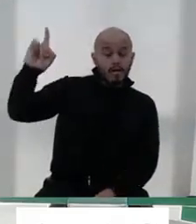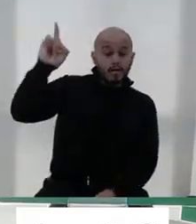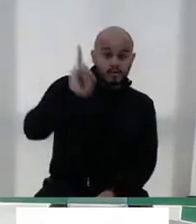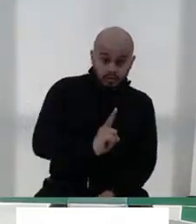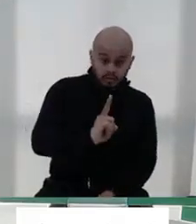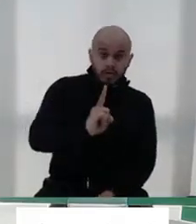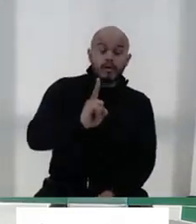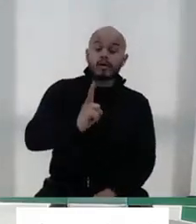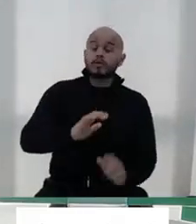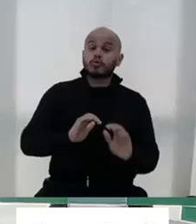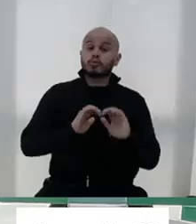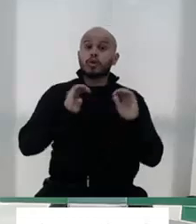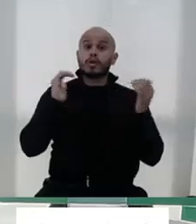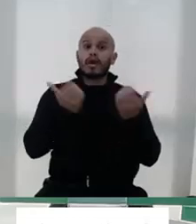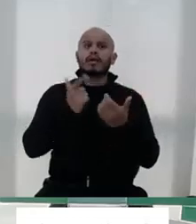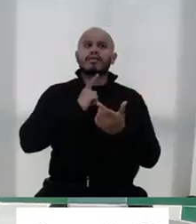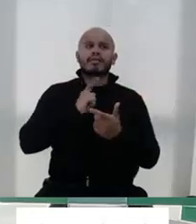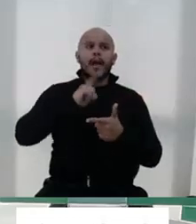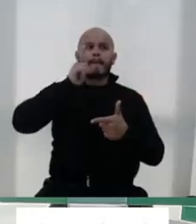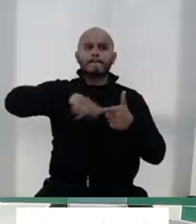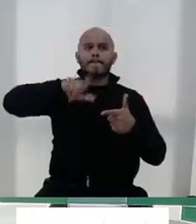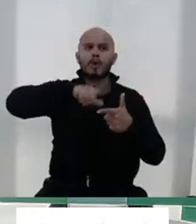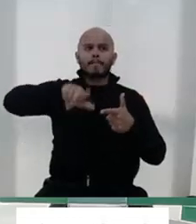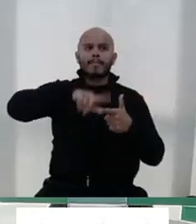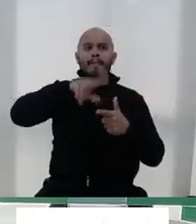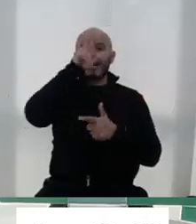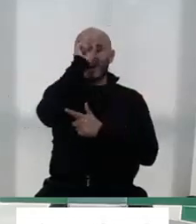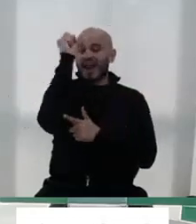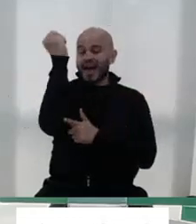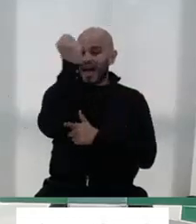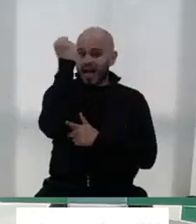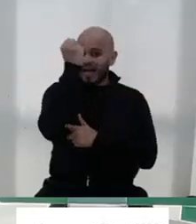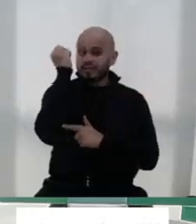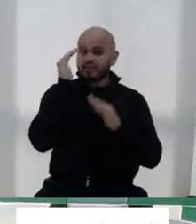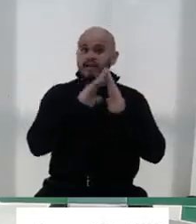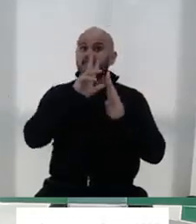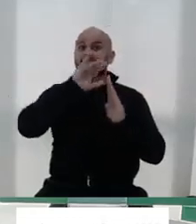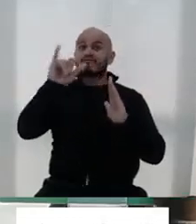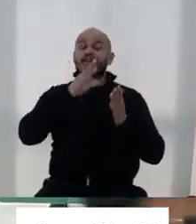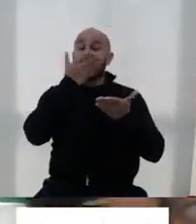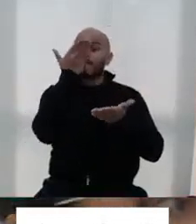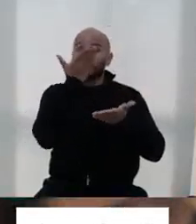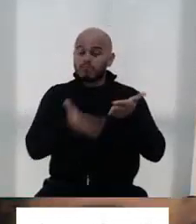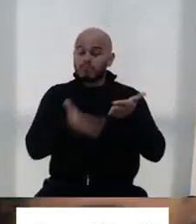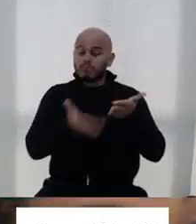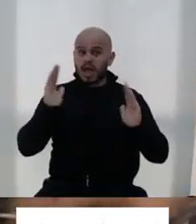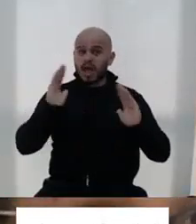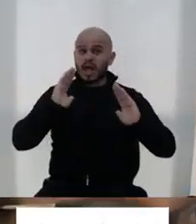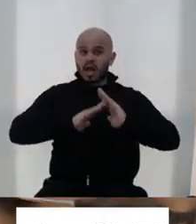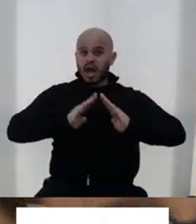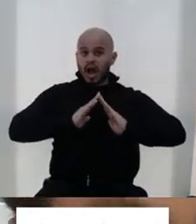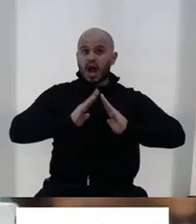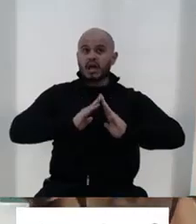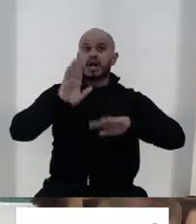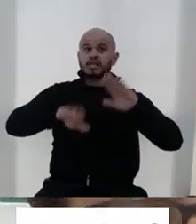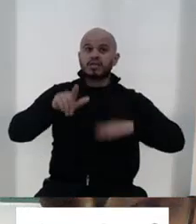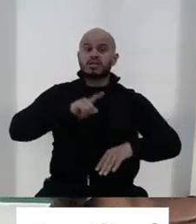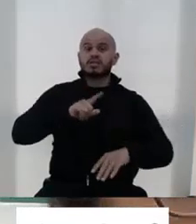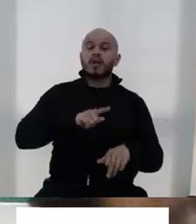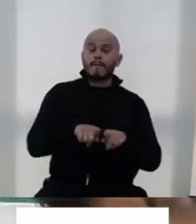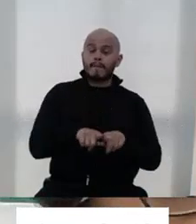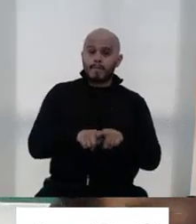uma comunidade com um problema grave de moradia, ali prestes a perder a sua moradia, muitas vezes com ameaça grave à sua vida, à vida da